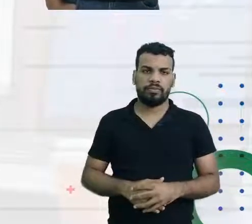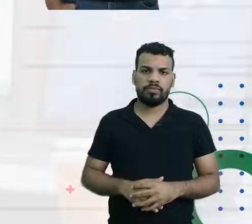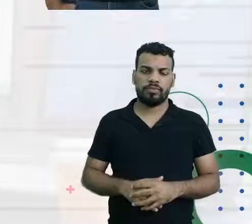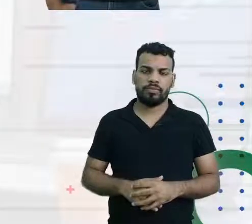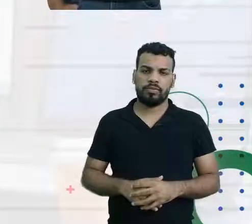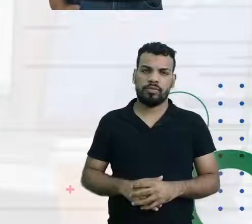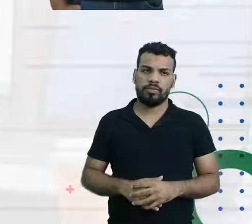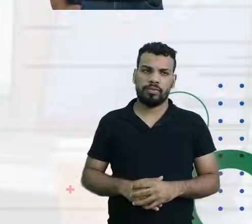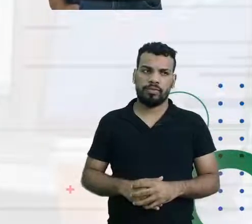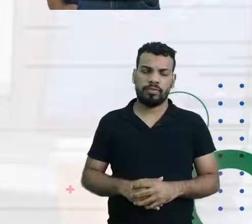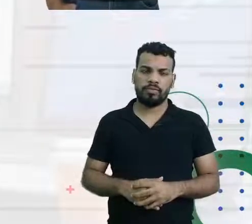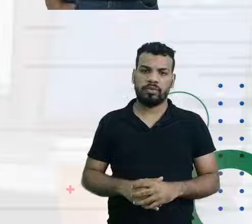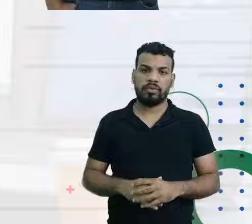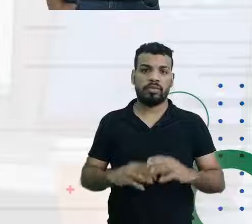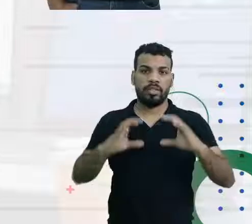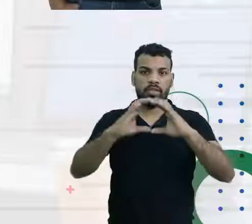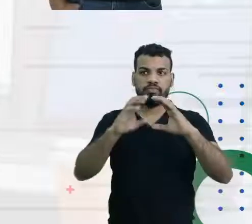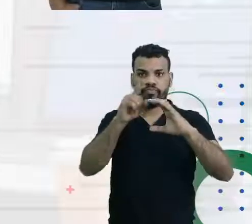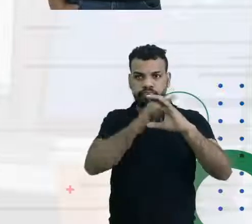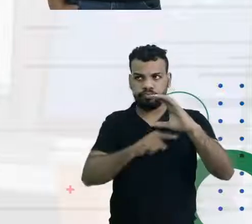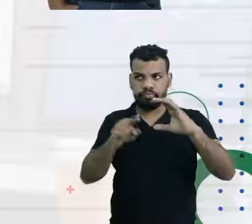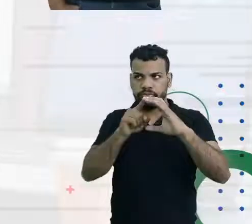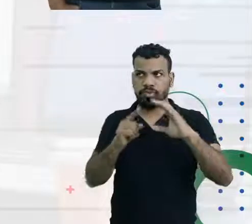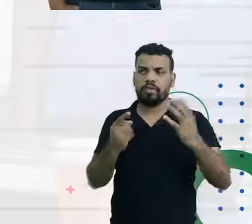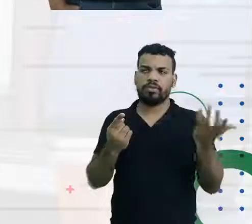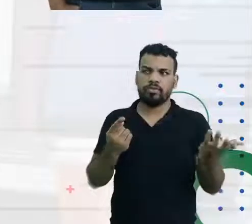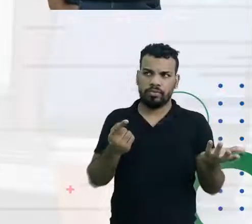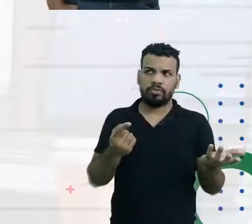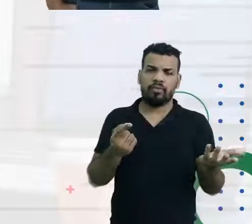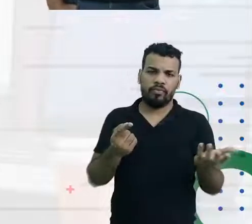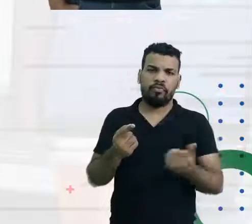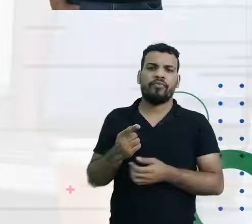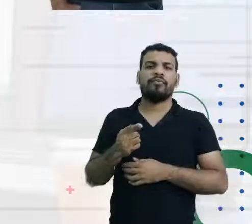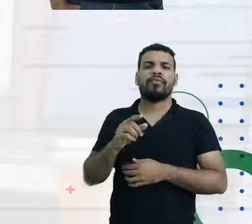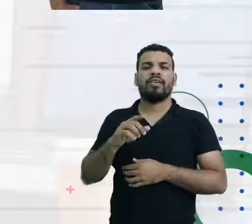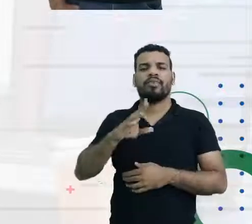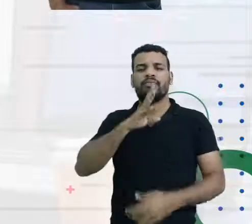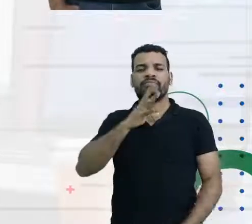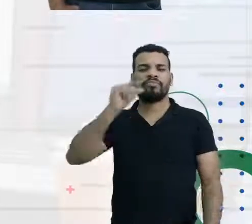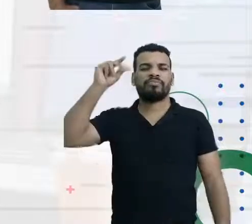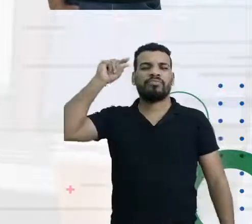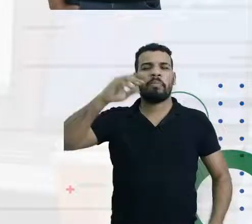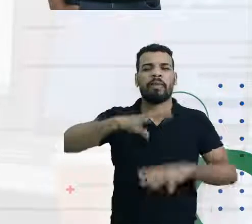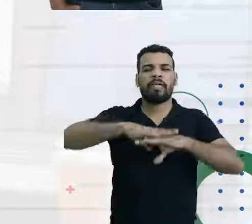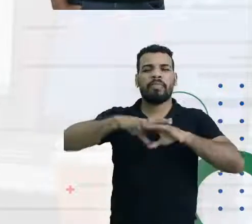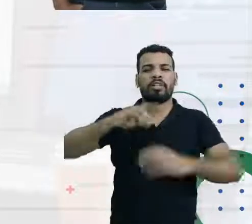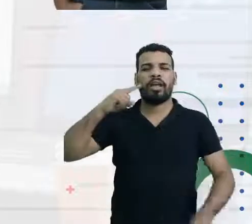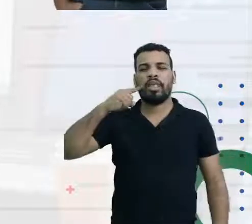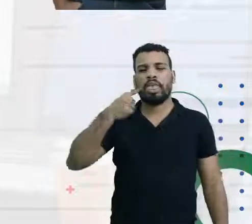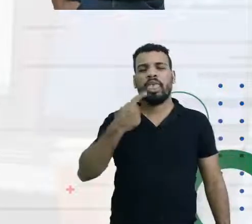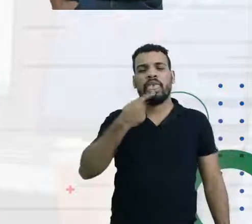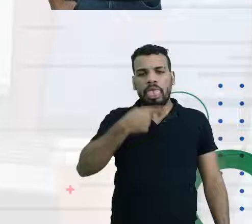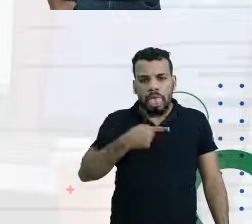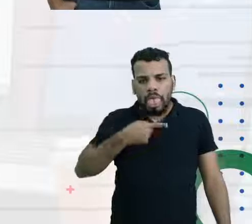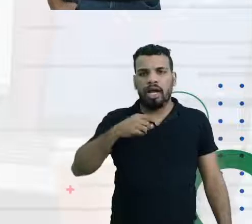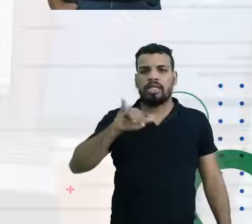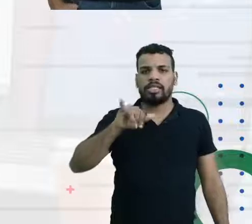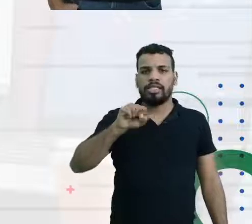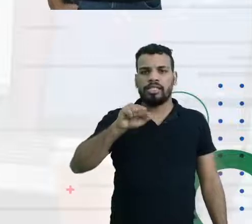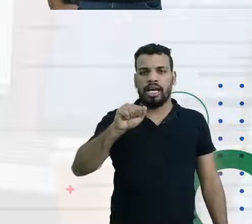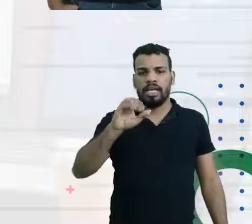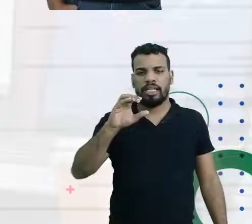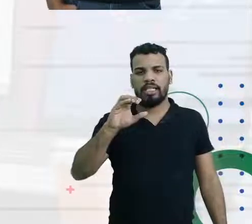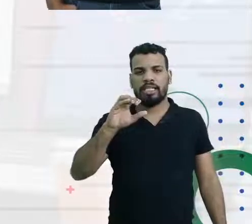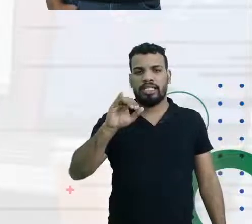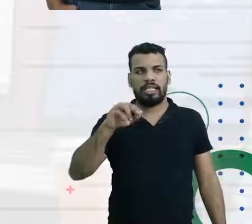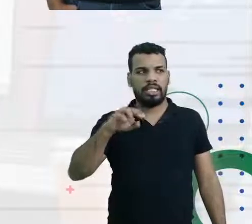tem o círculo cromático, que eu não vou contar a história dele, que Isaac Newton e etc, etc, mas que